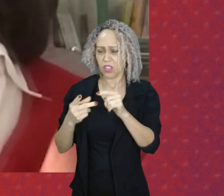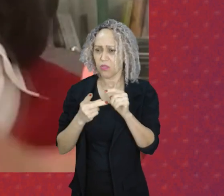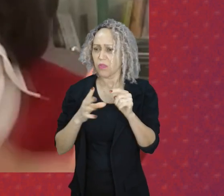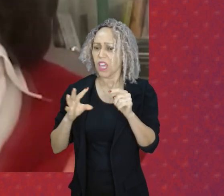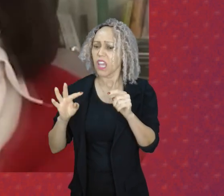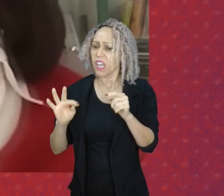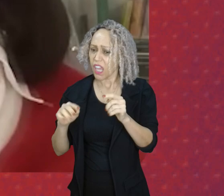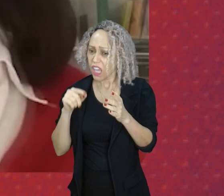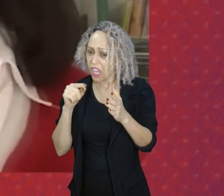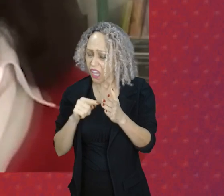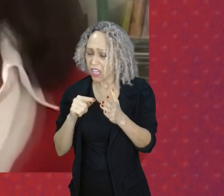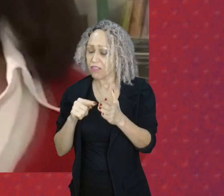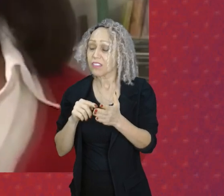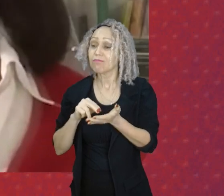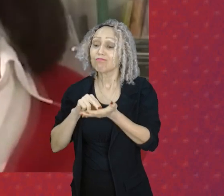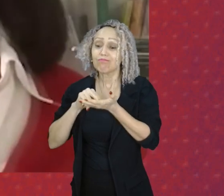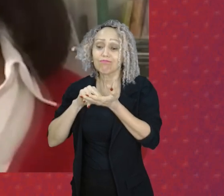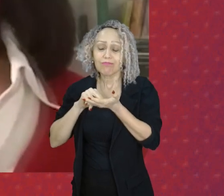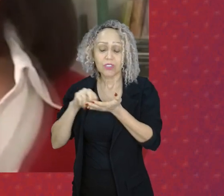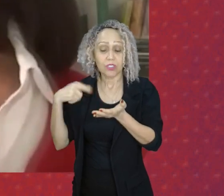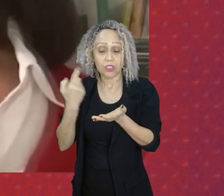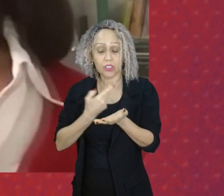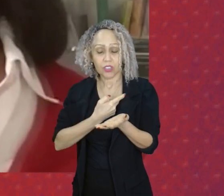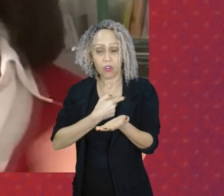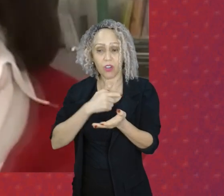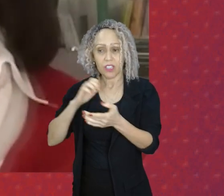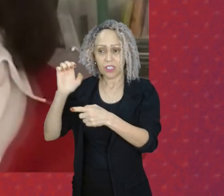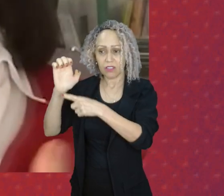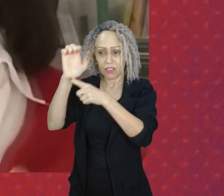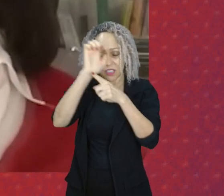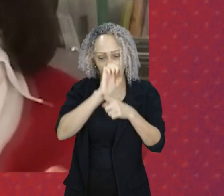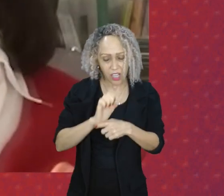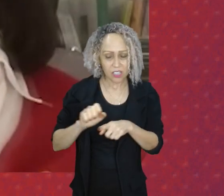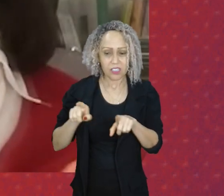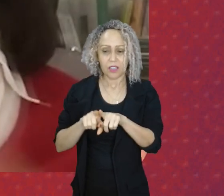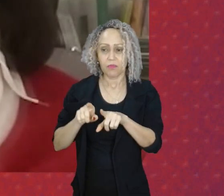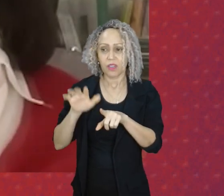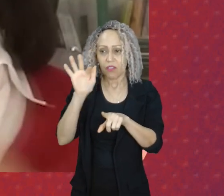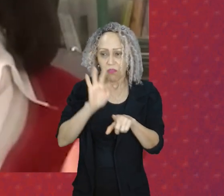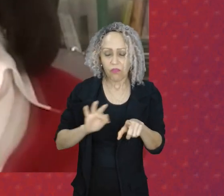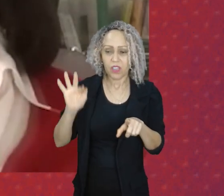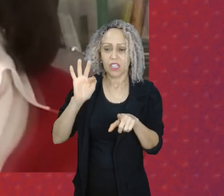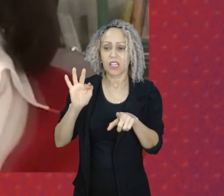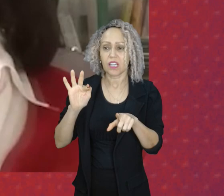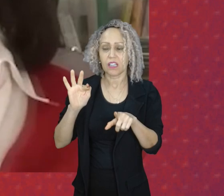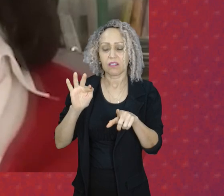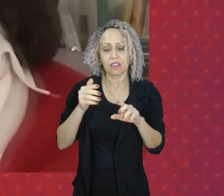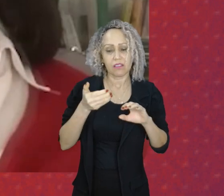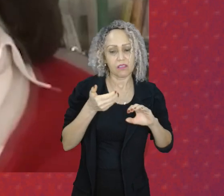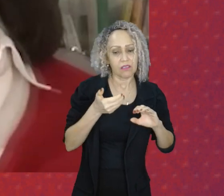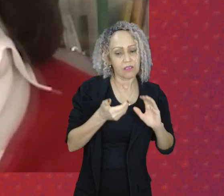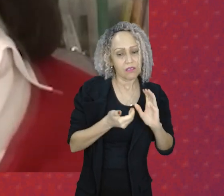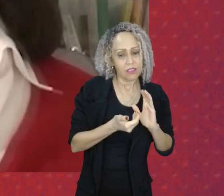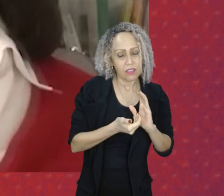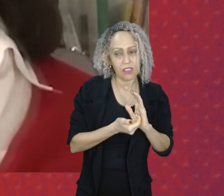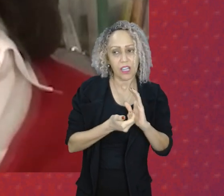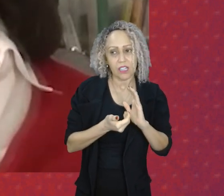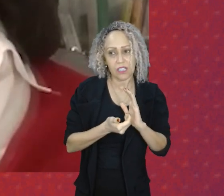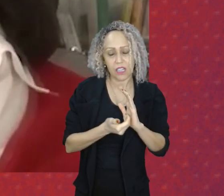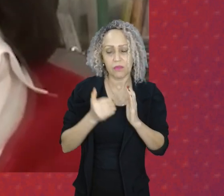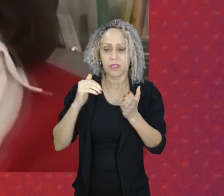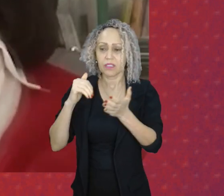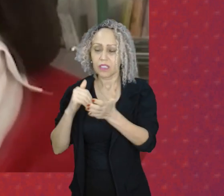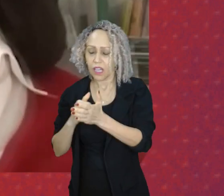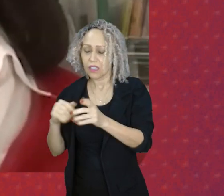de sustentar esse projeto nos estados e em nível federal, no Senado e na Câmara